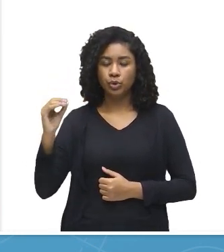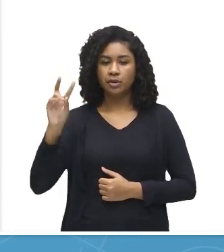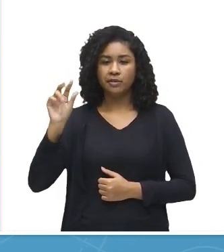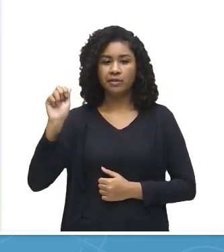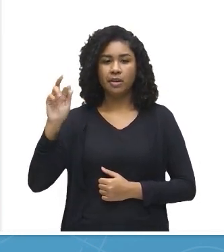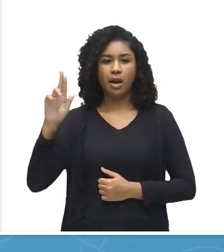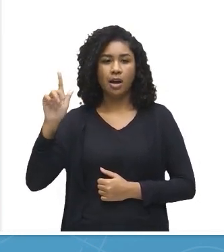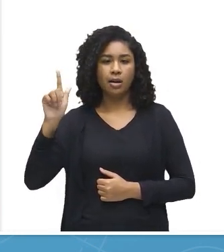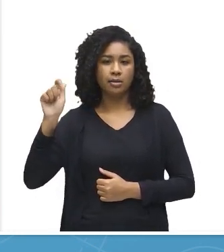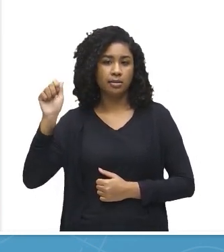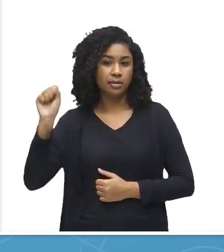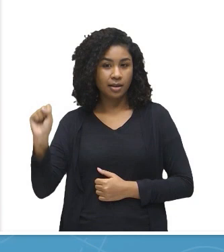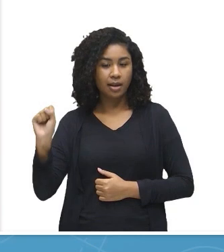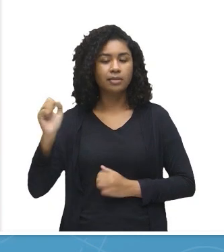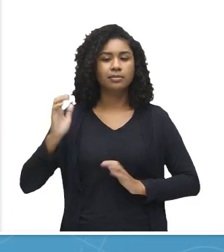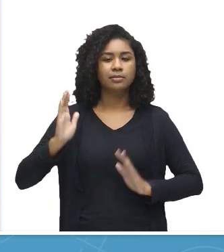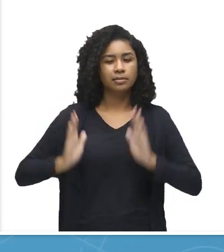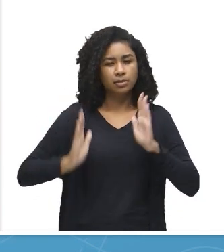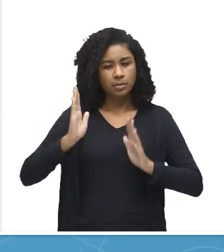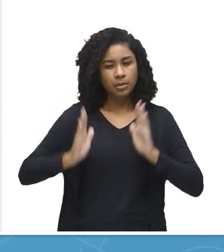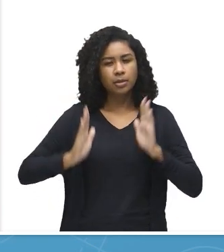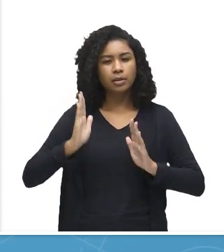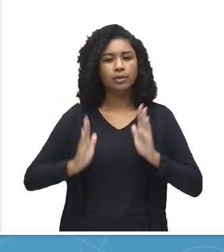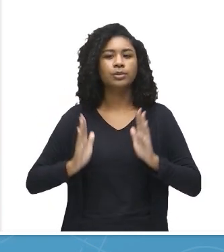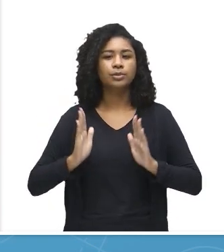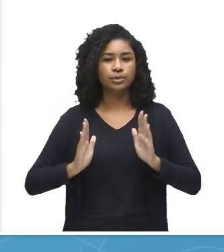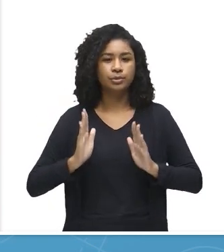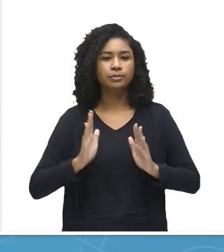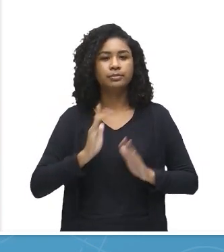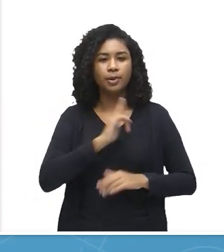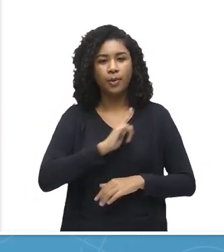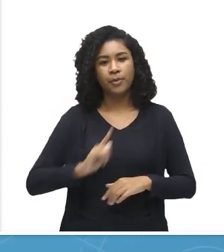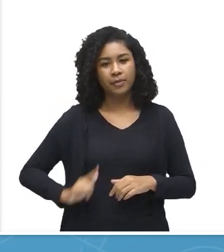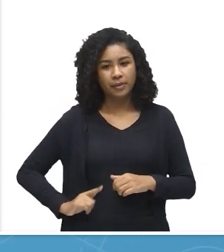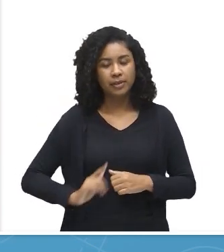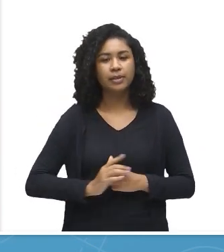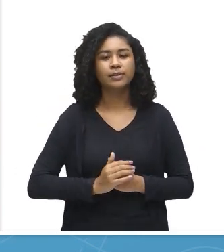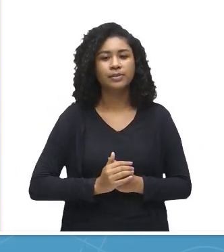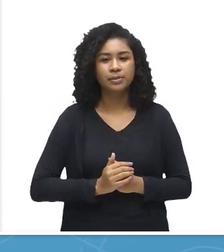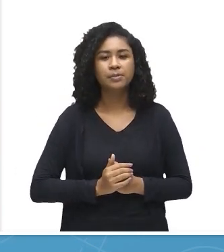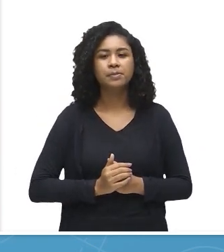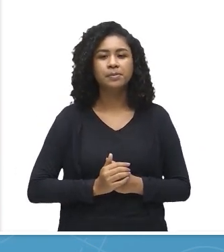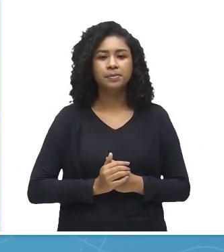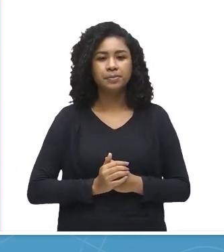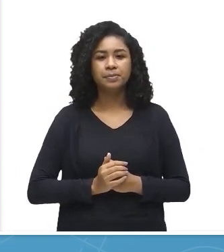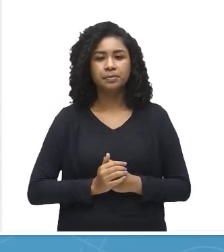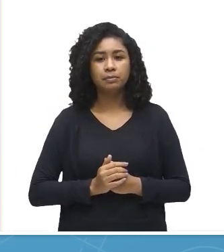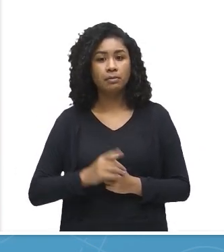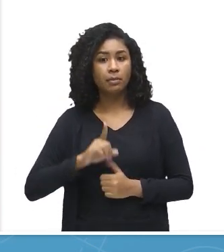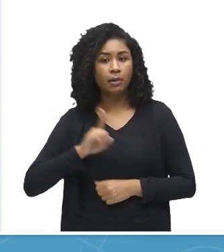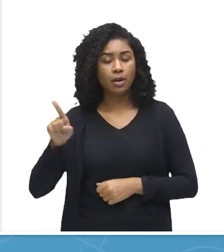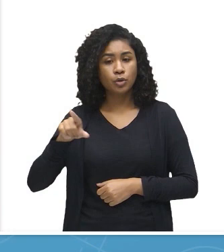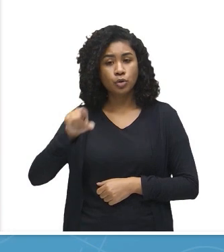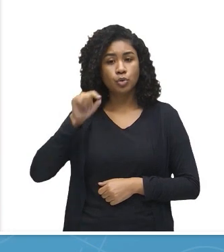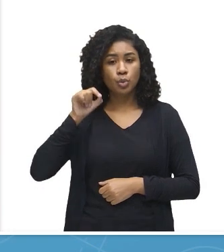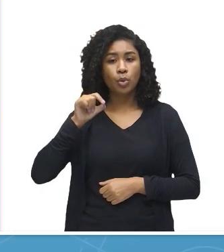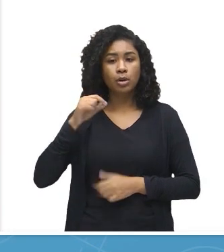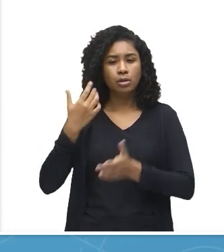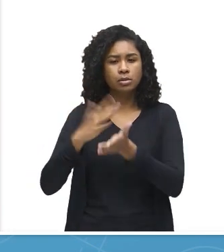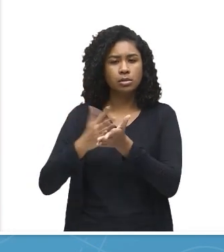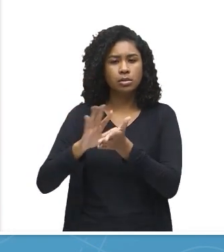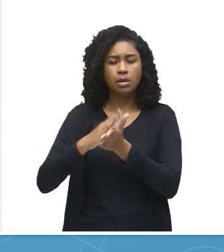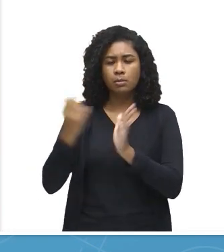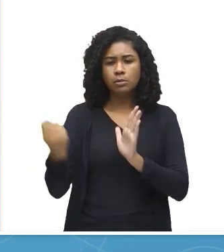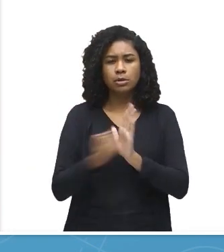do Brasil nesse período de ditadura militar, e ele que decretou o samba como um